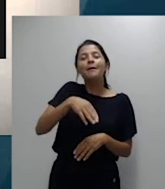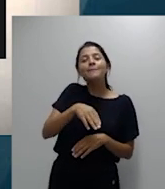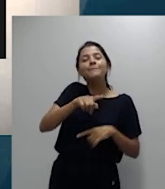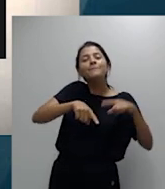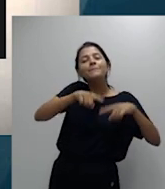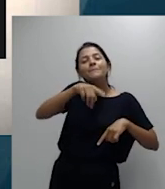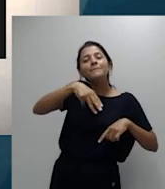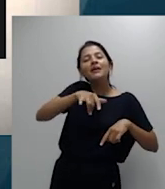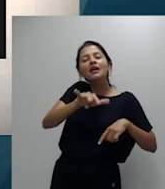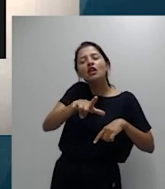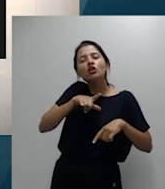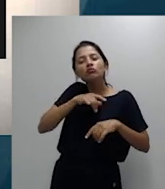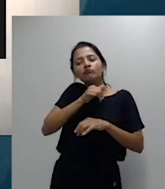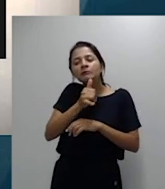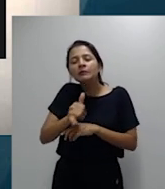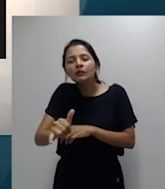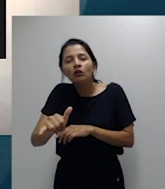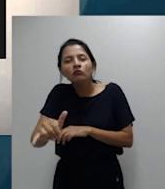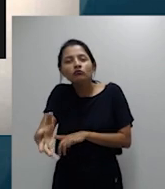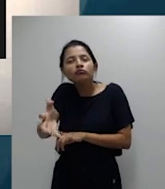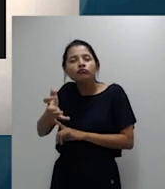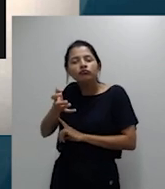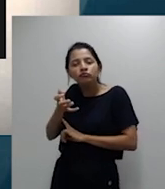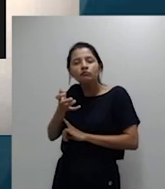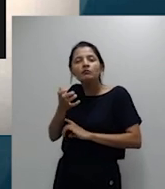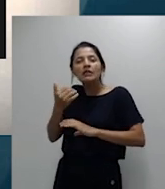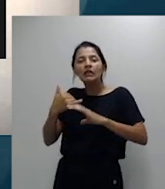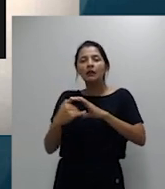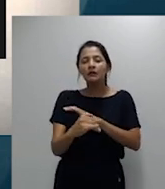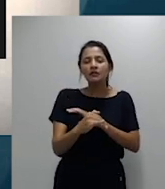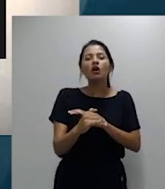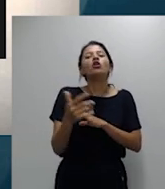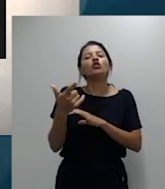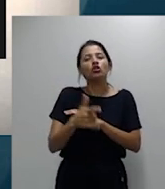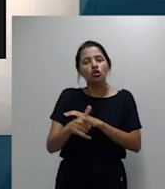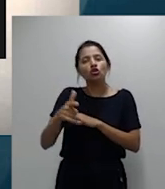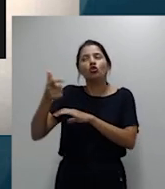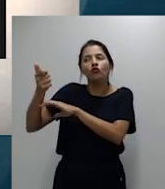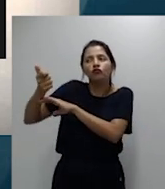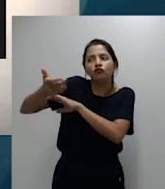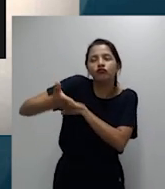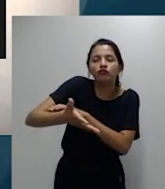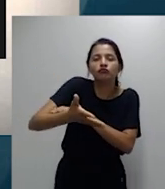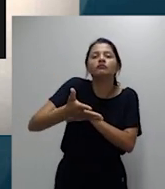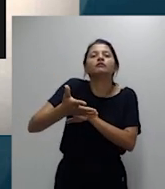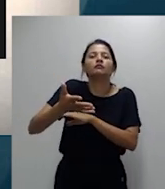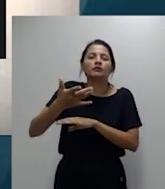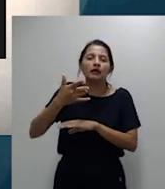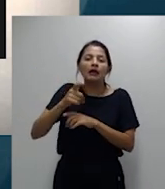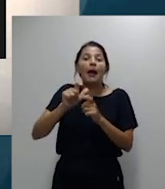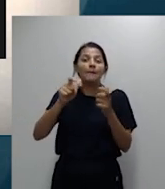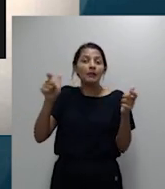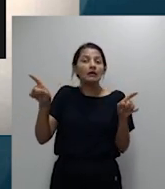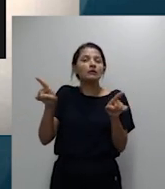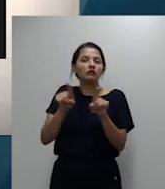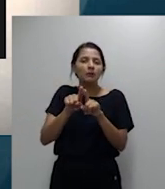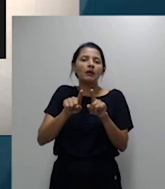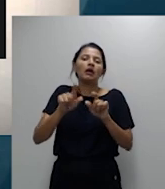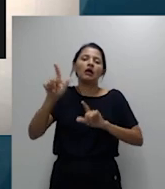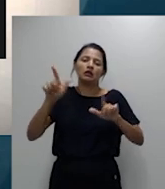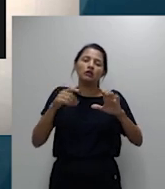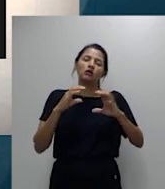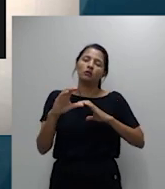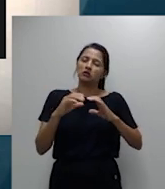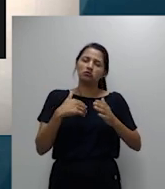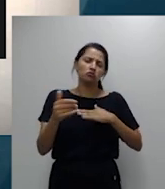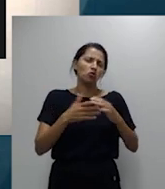geração emissão e recepção e transmissão e retransmissão a repetição EA ampliação de comunicação de